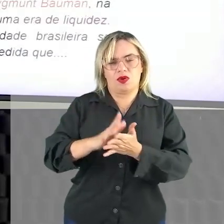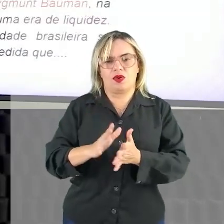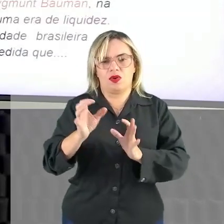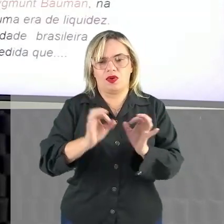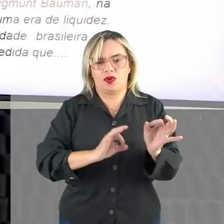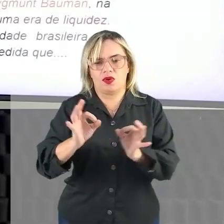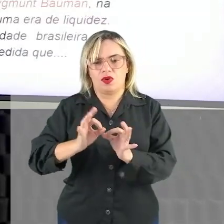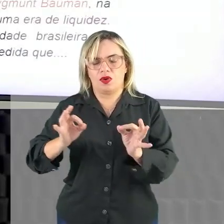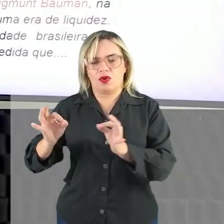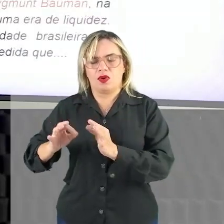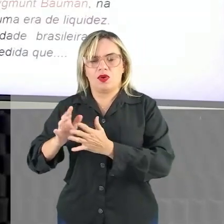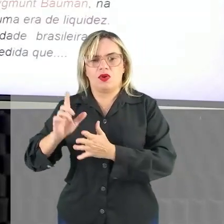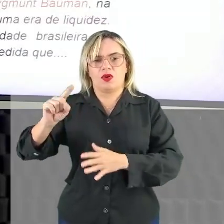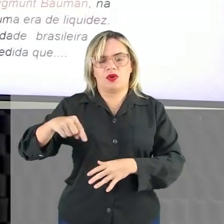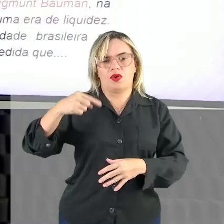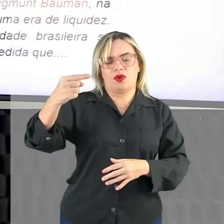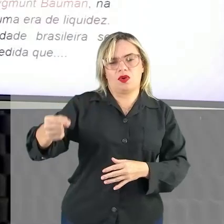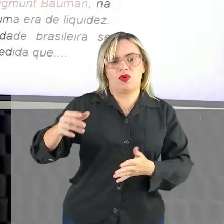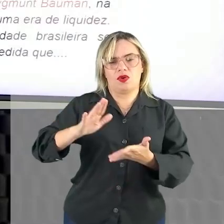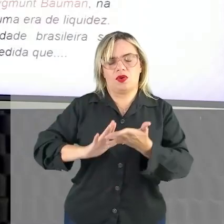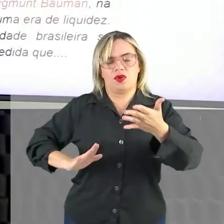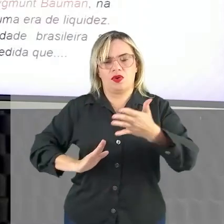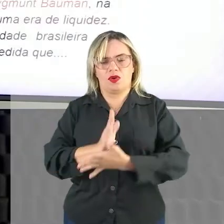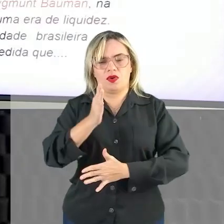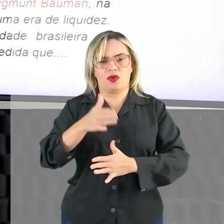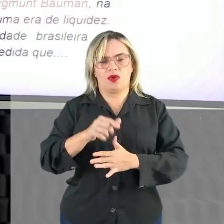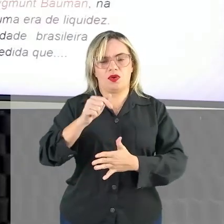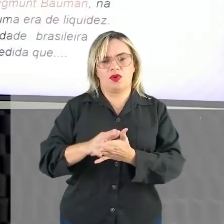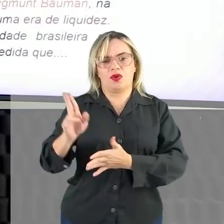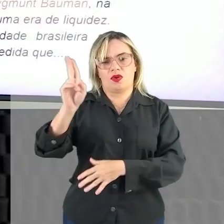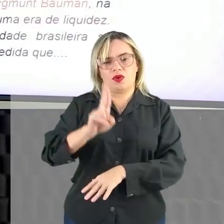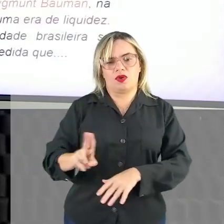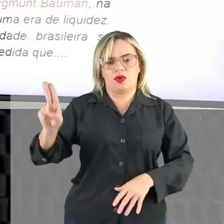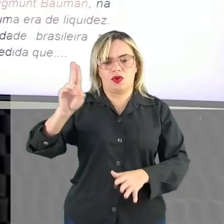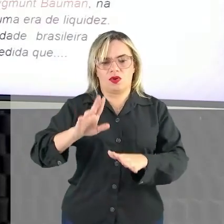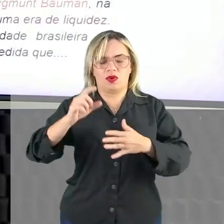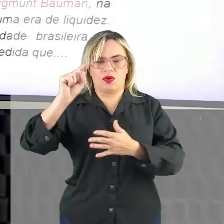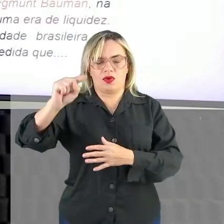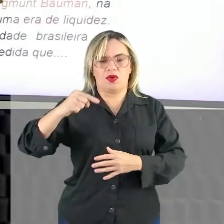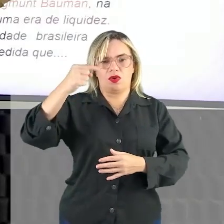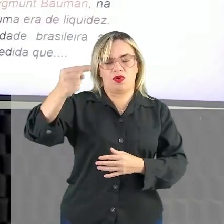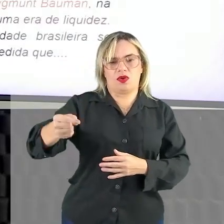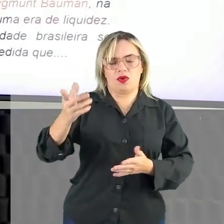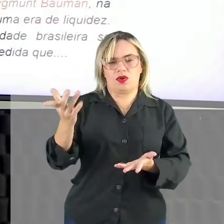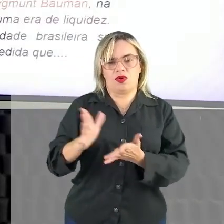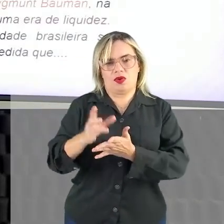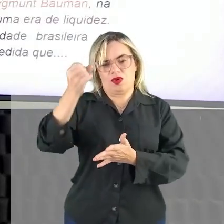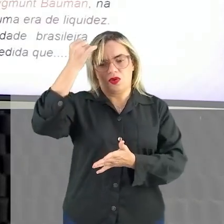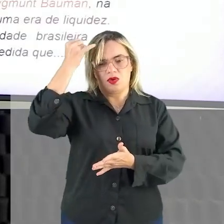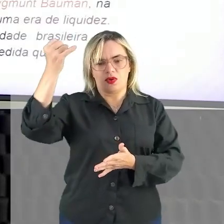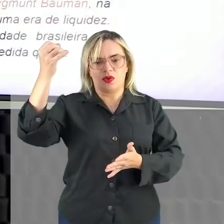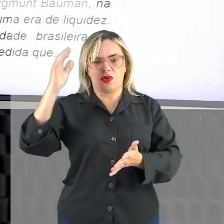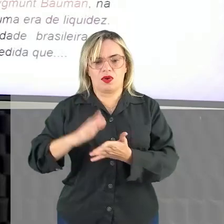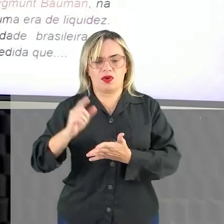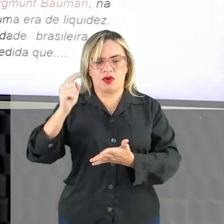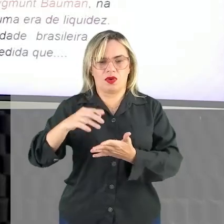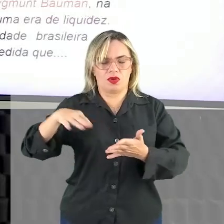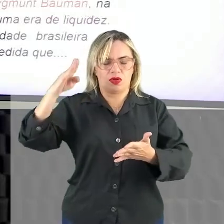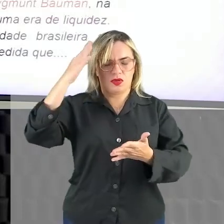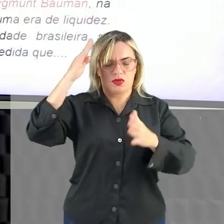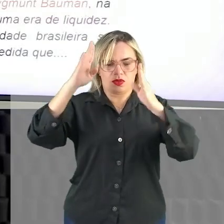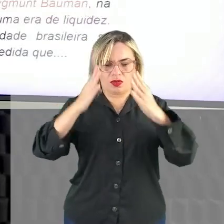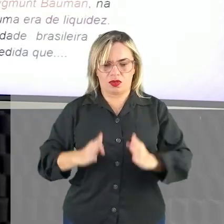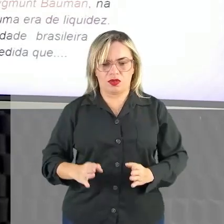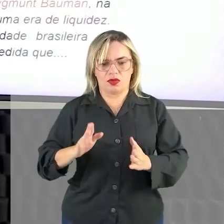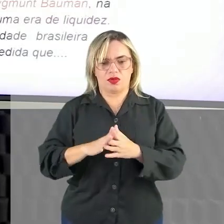muito organicamente depois que você ingressar nesse centro acadêmico, né? e depois você vai colocar a ideia interpretada.